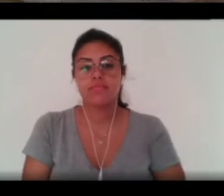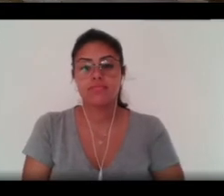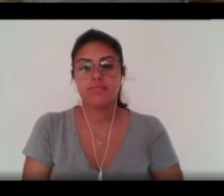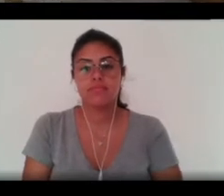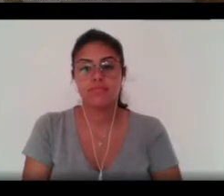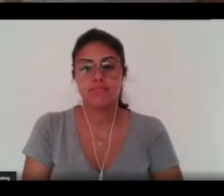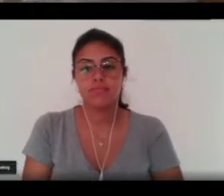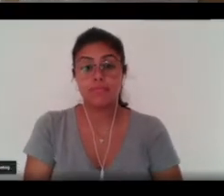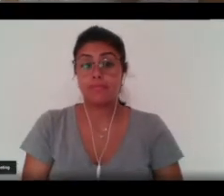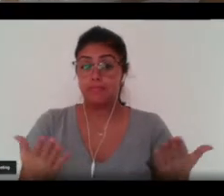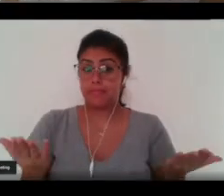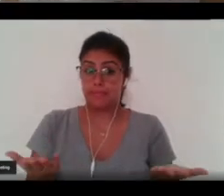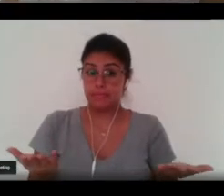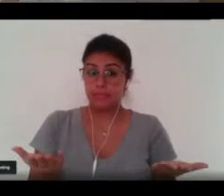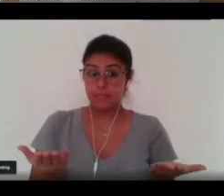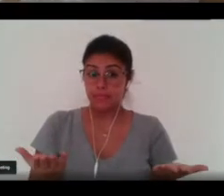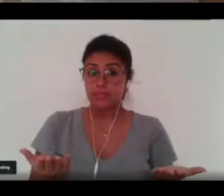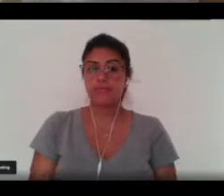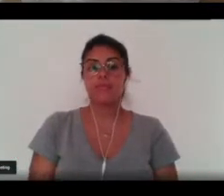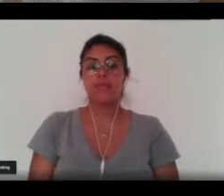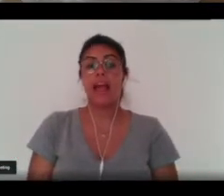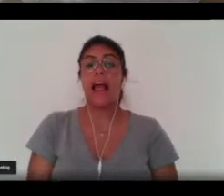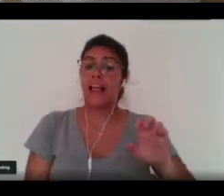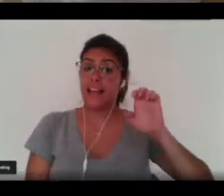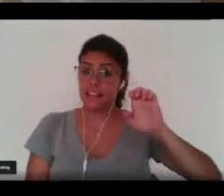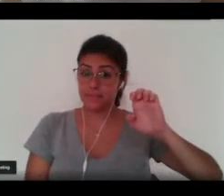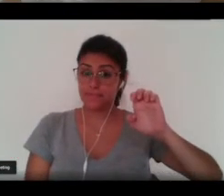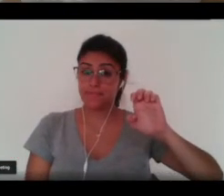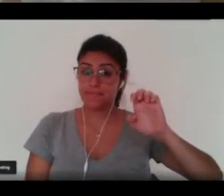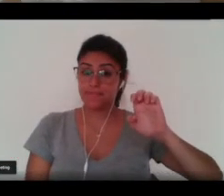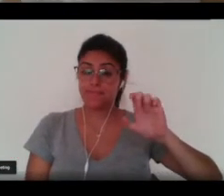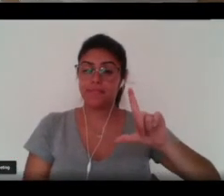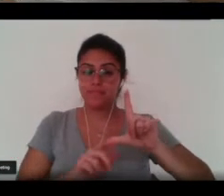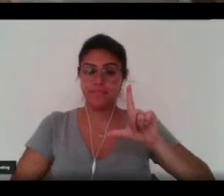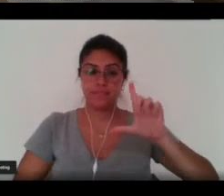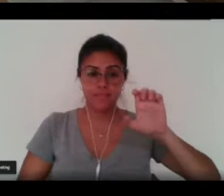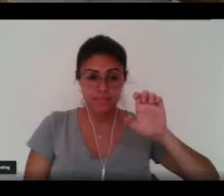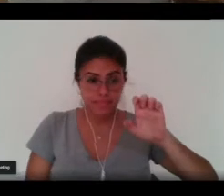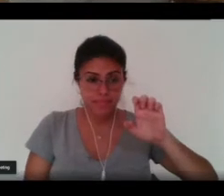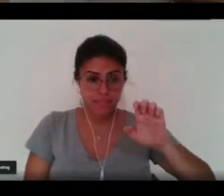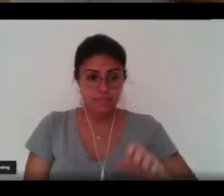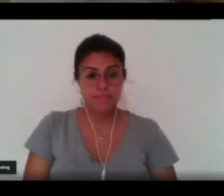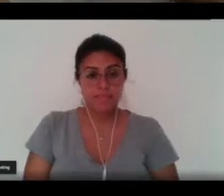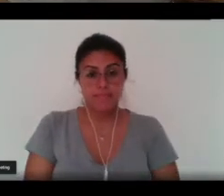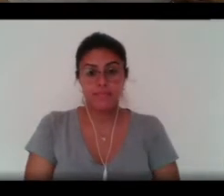Beleza. E, finalmente, na letra E,